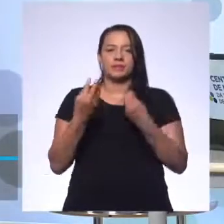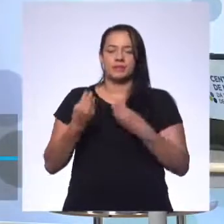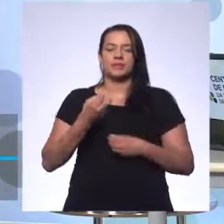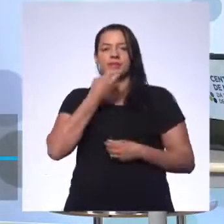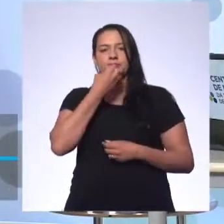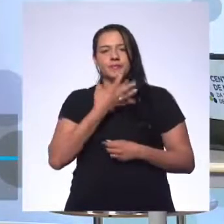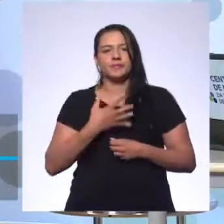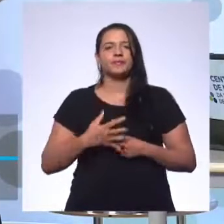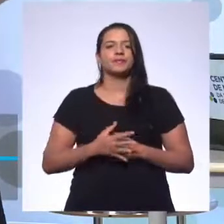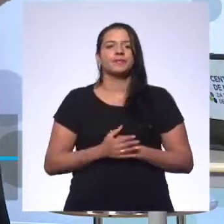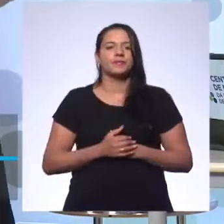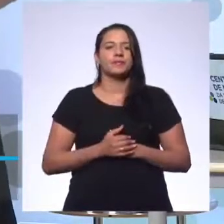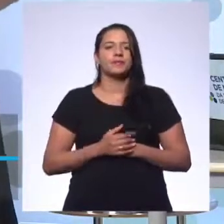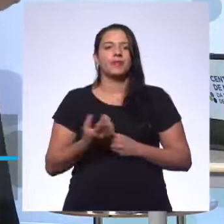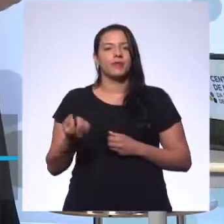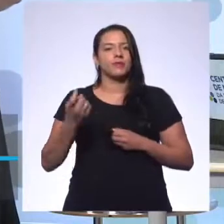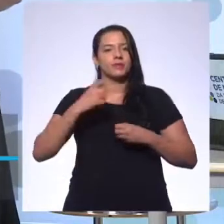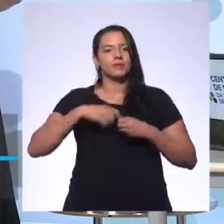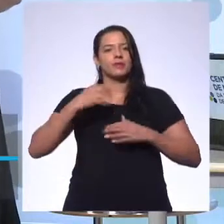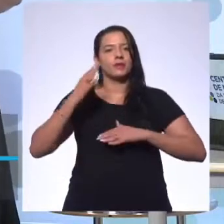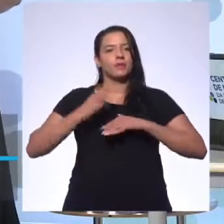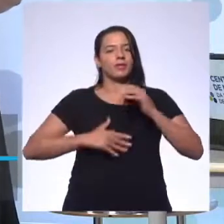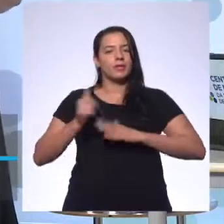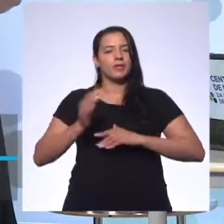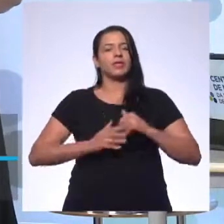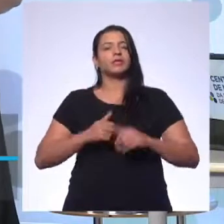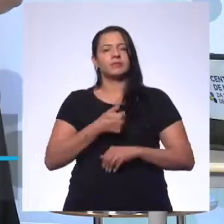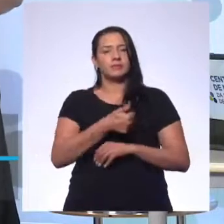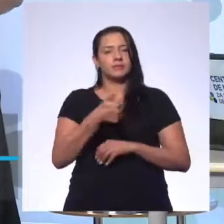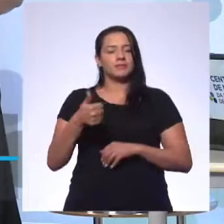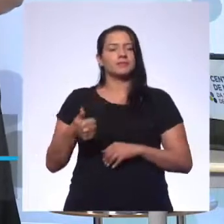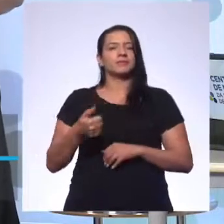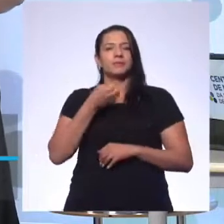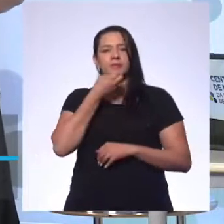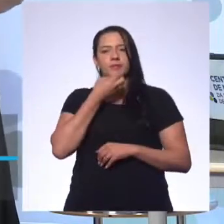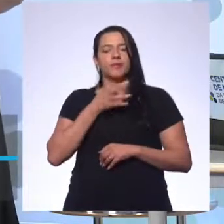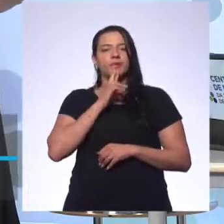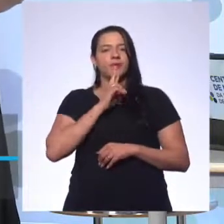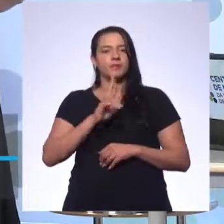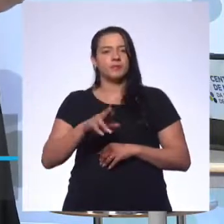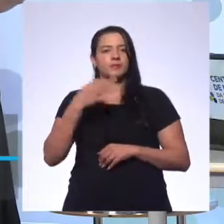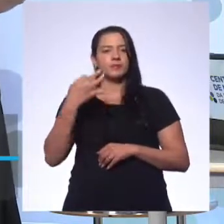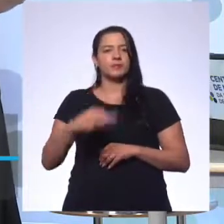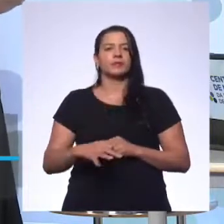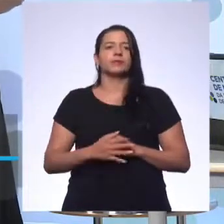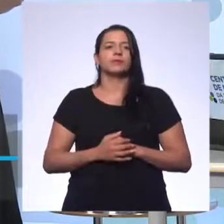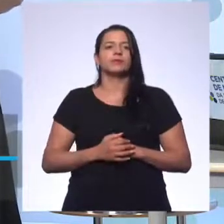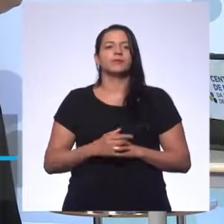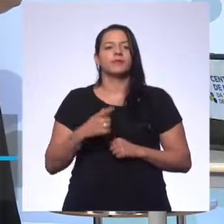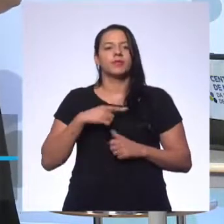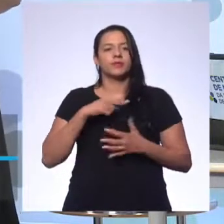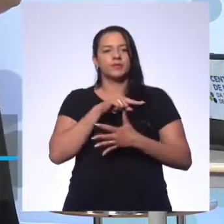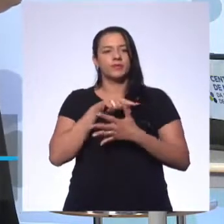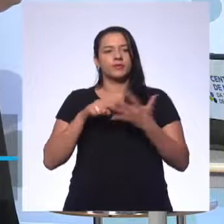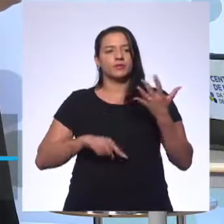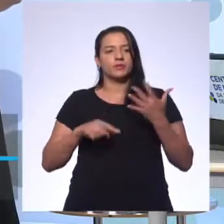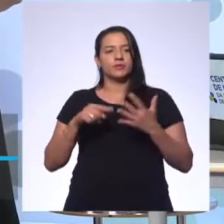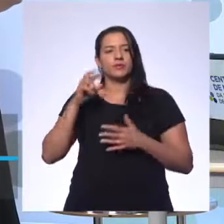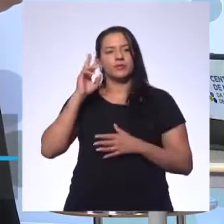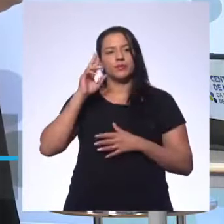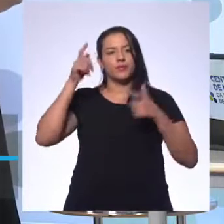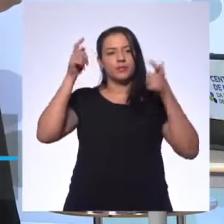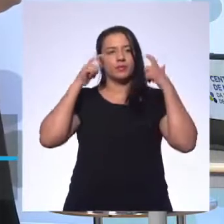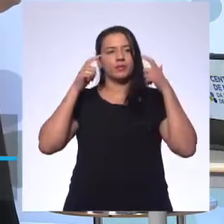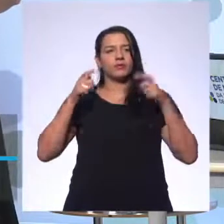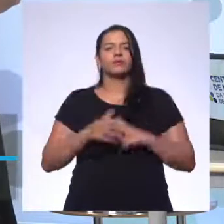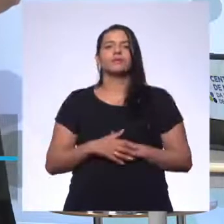aí. Então, retomando essa habilidade aí, o pessoal tá super afiado, lembrando aí dos 5 reinos. Né?